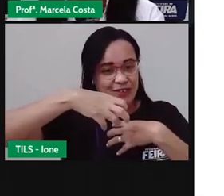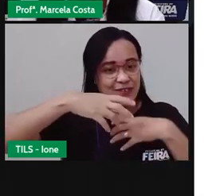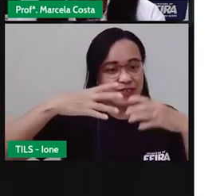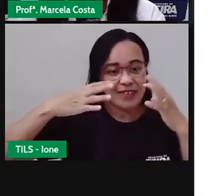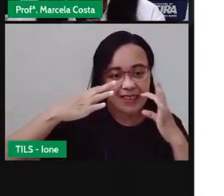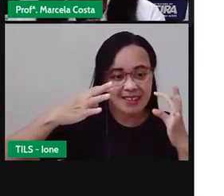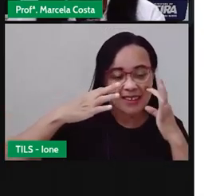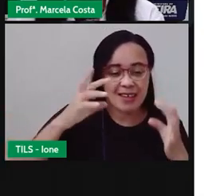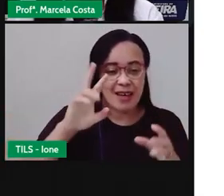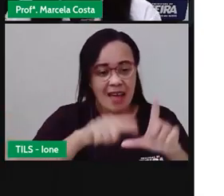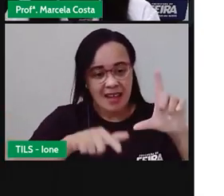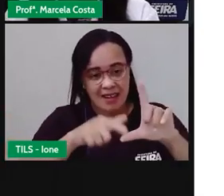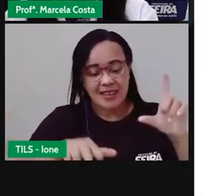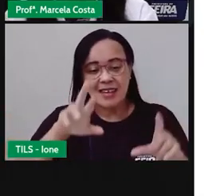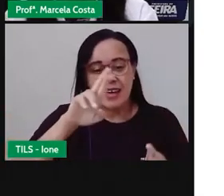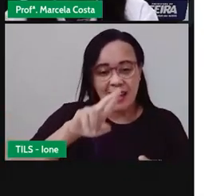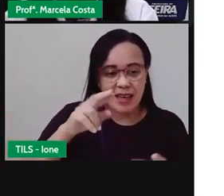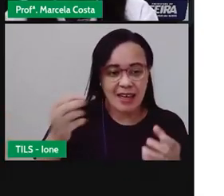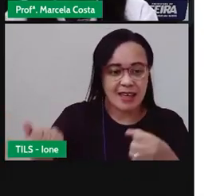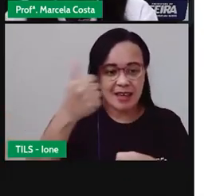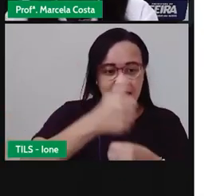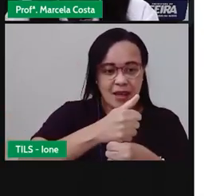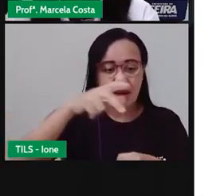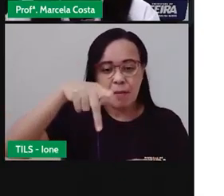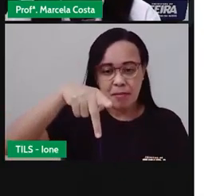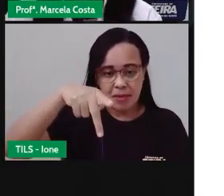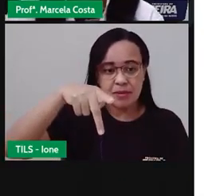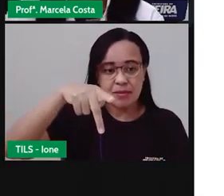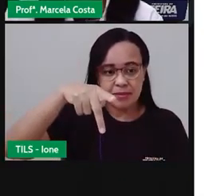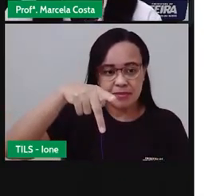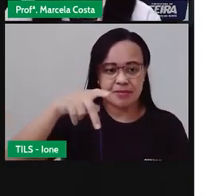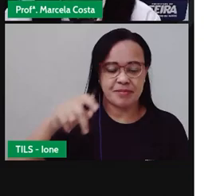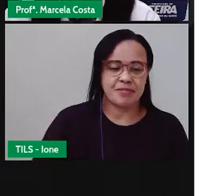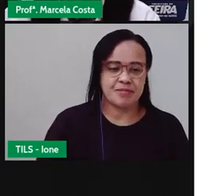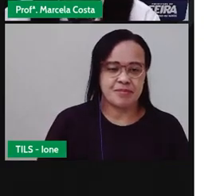letra R por o som da letra P.